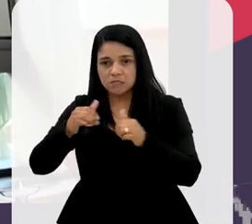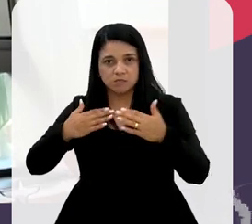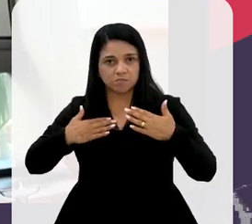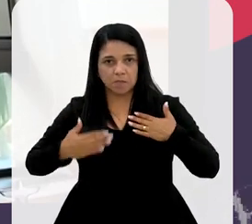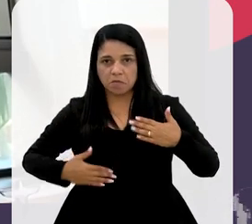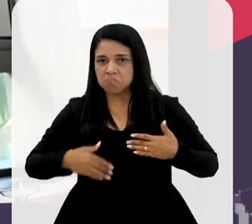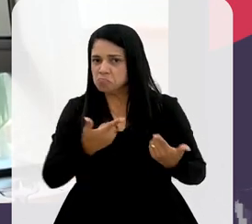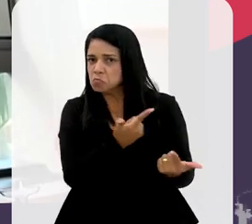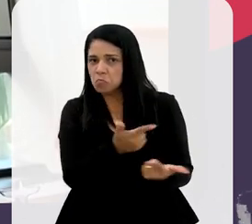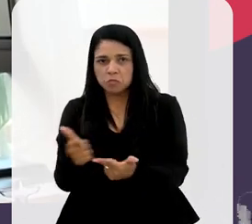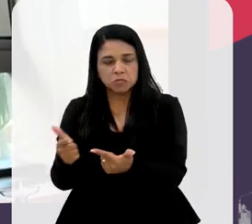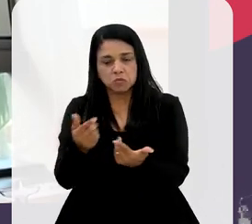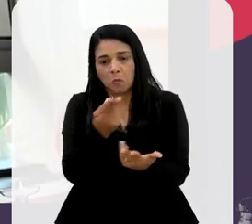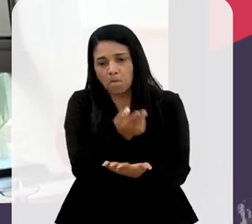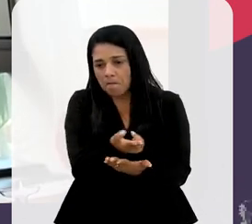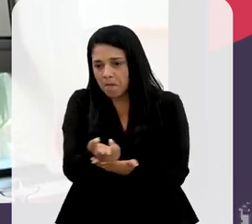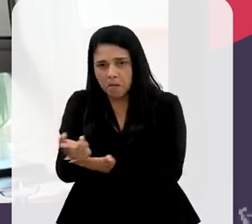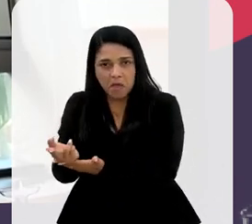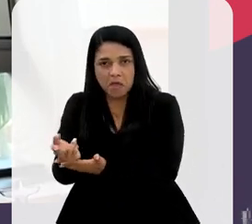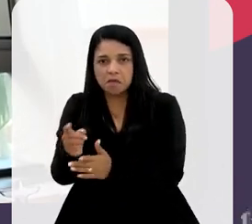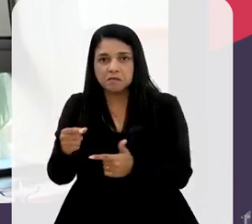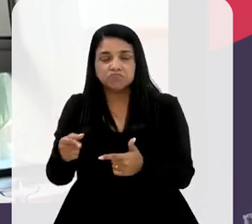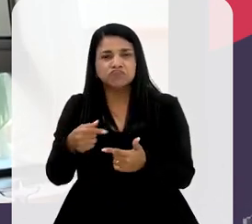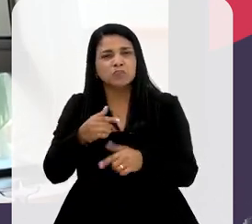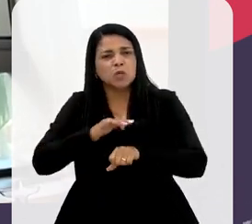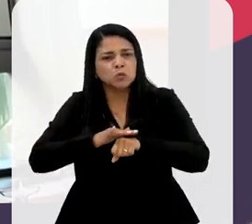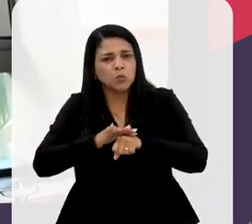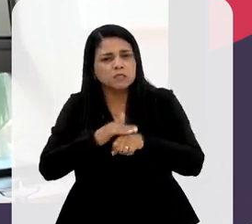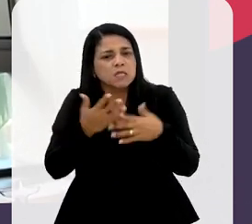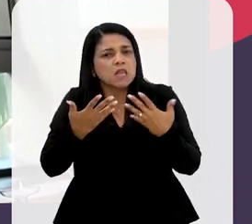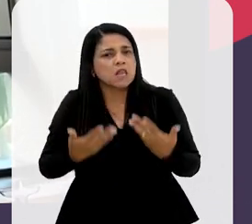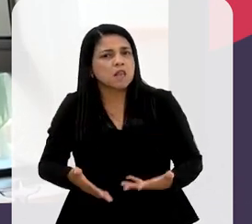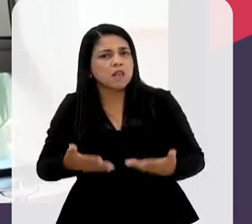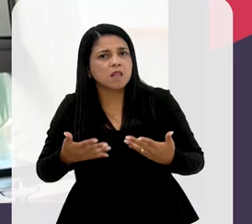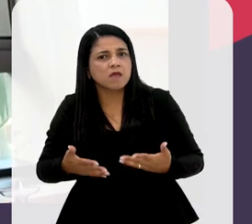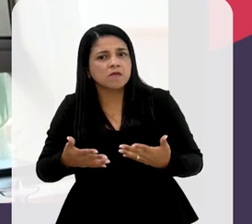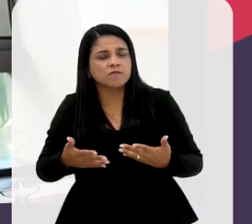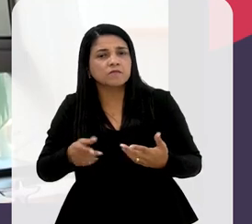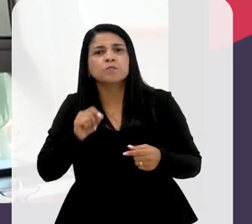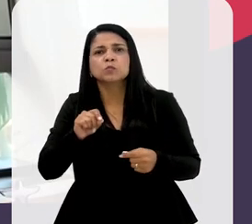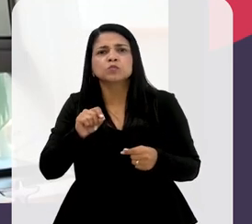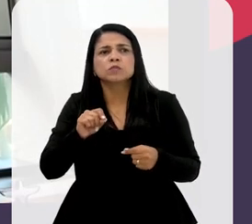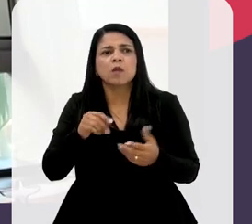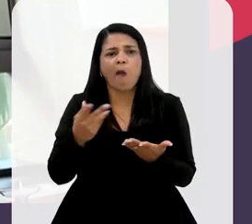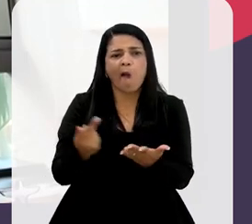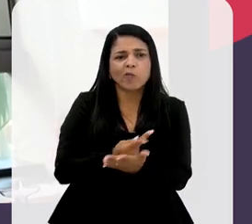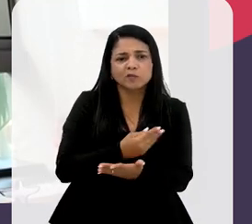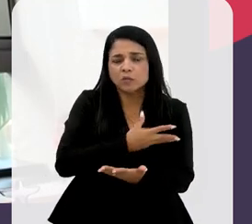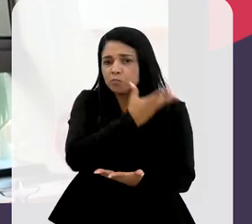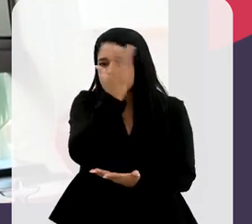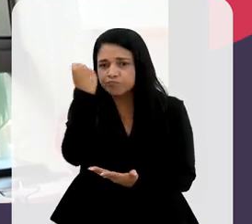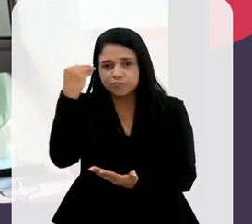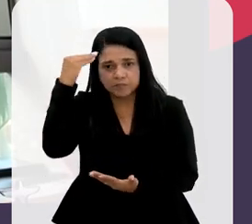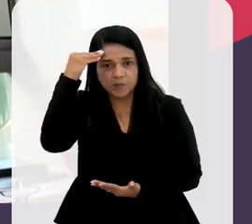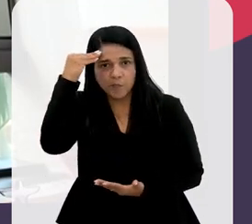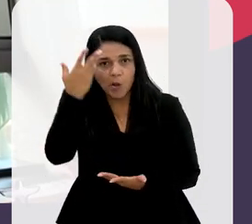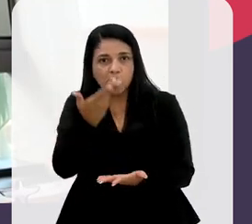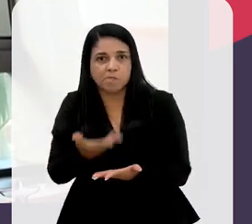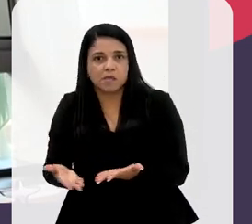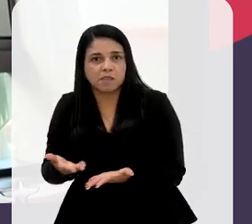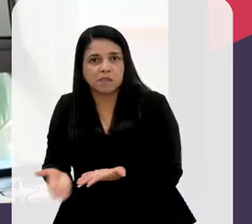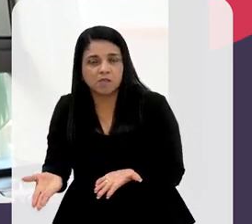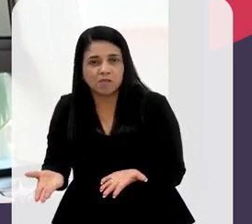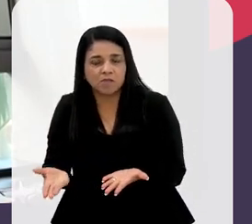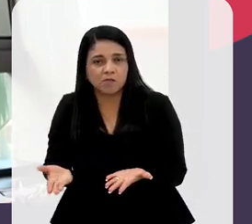que não precisaram ser internados, que tiveram uma doença branda, eles evoluíam com alteração de memória, como o Moza